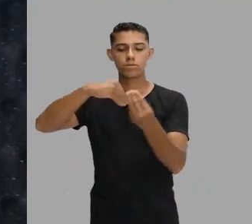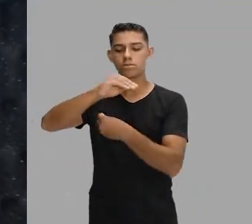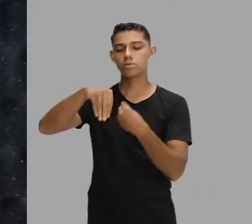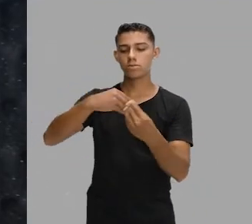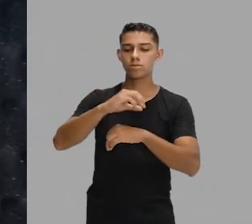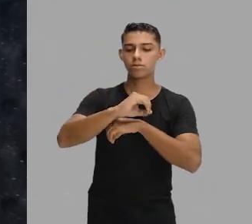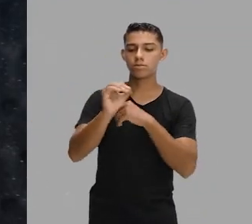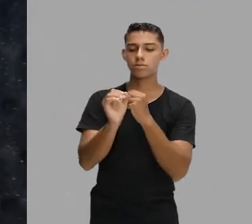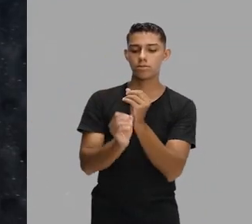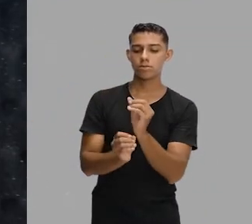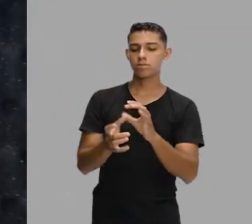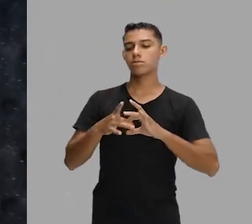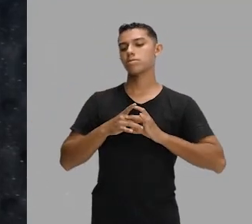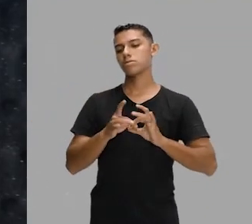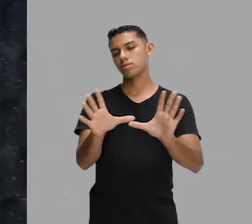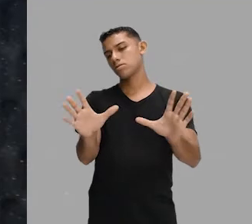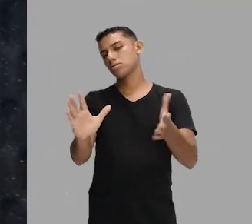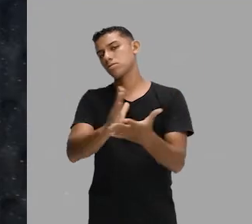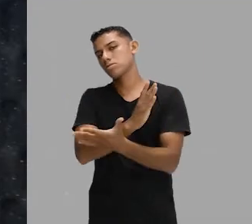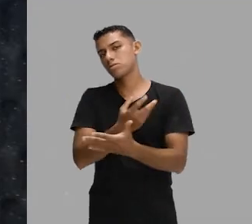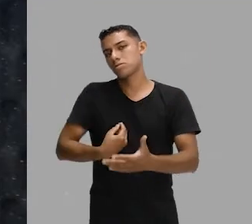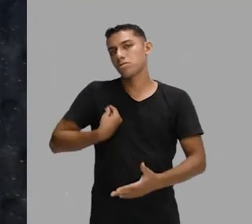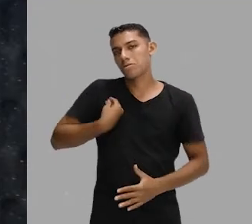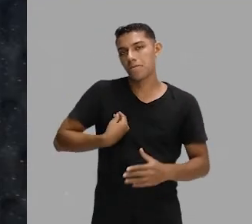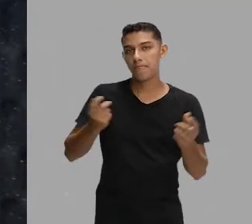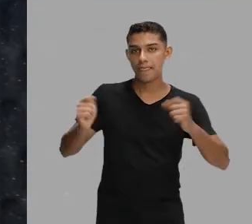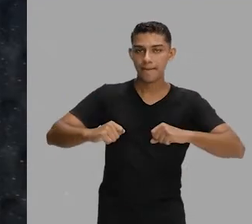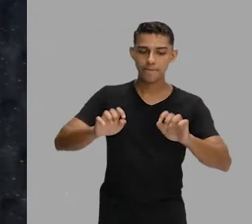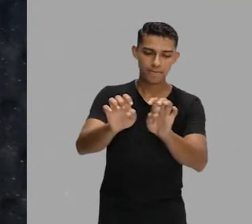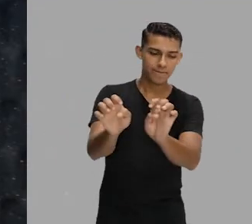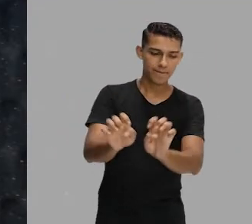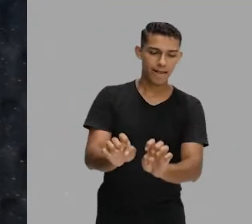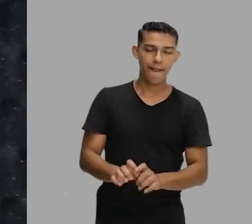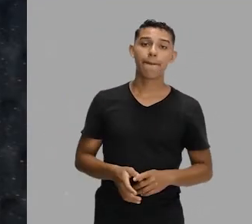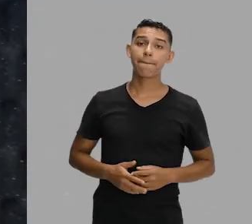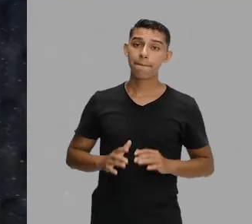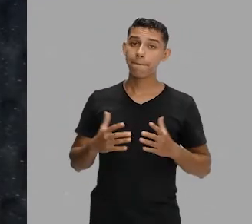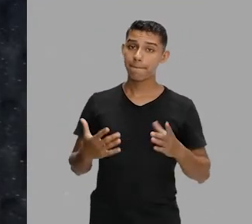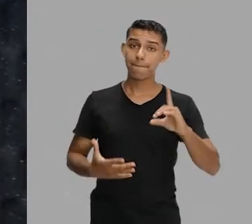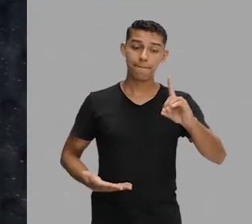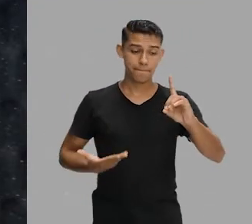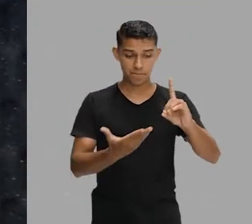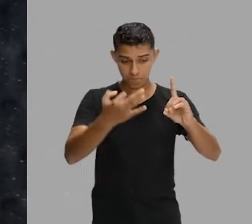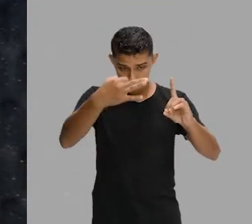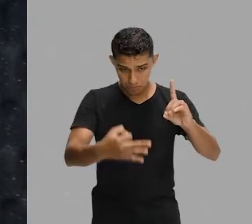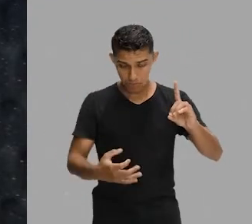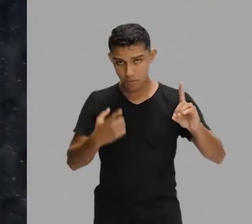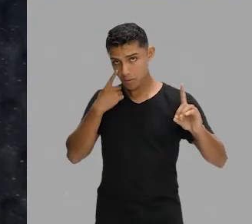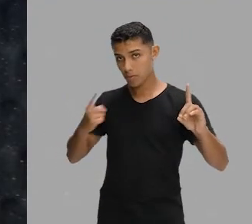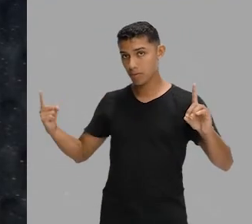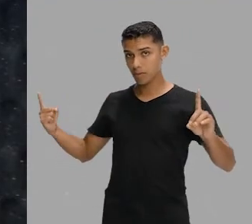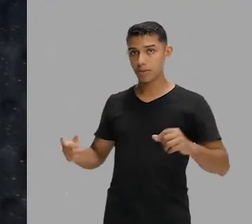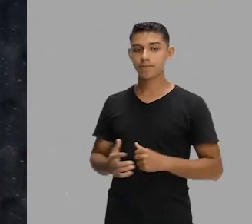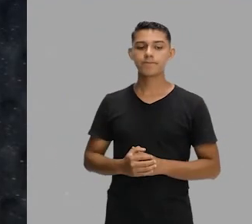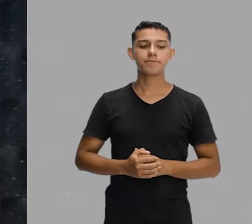uma certa liberdade na sua estrutura. Então, a alternativa correta, a letra D.